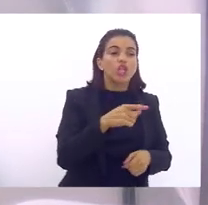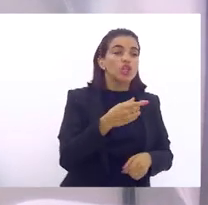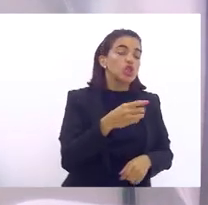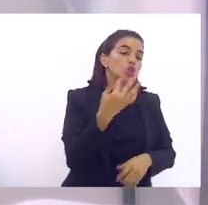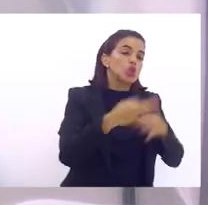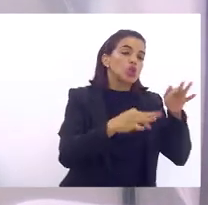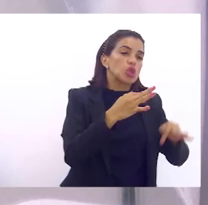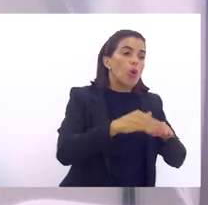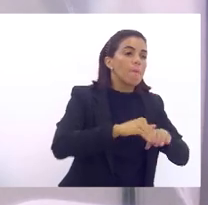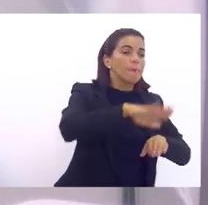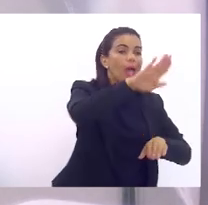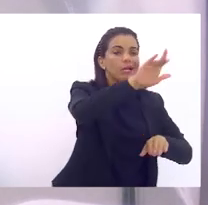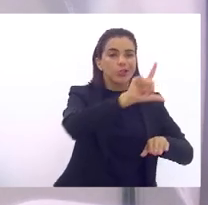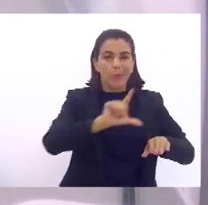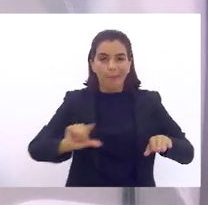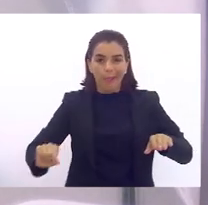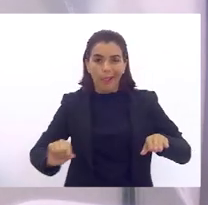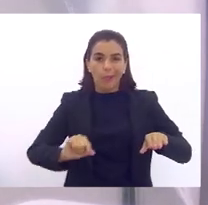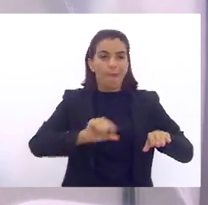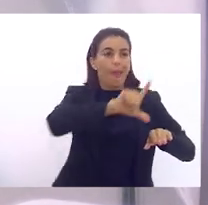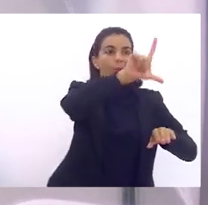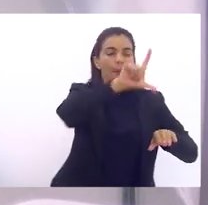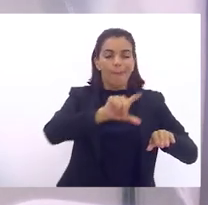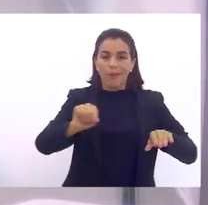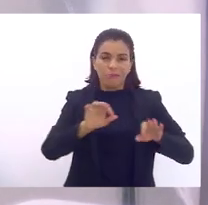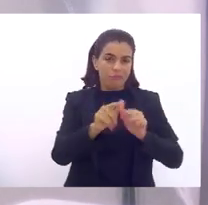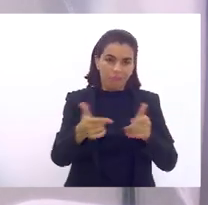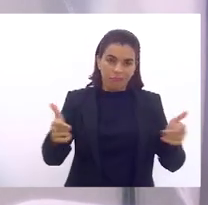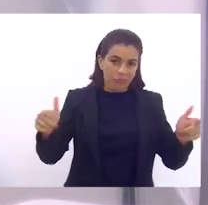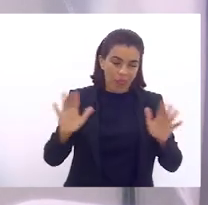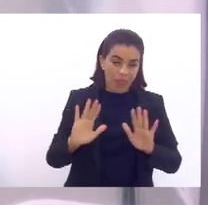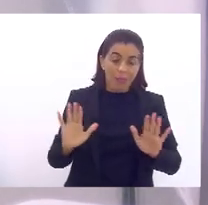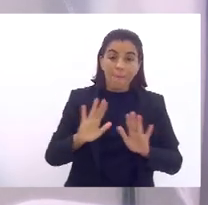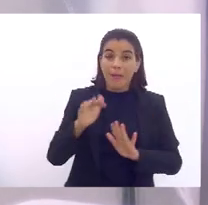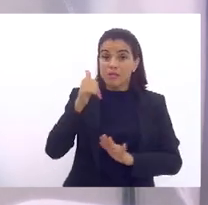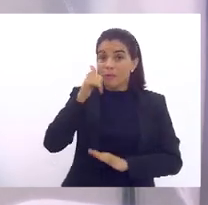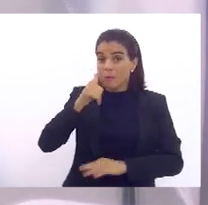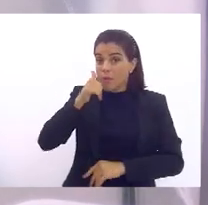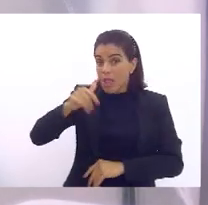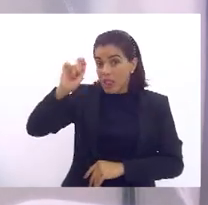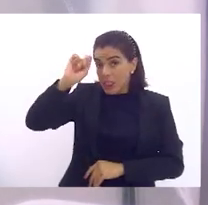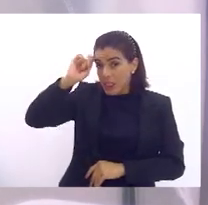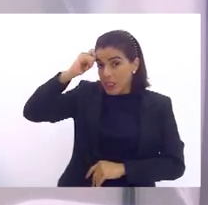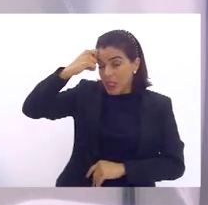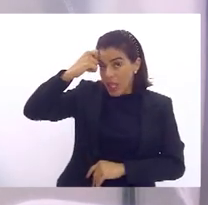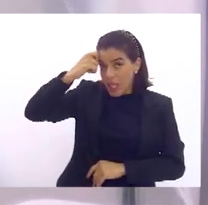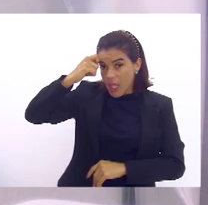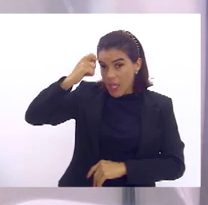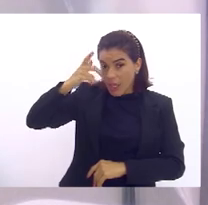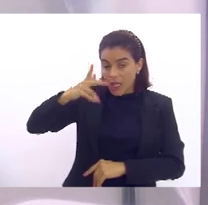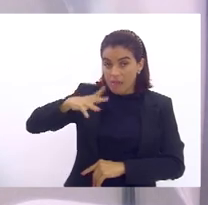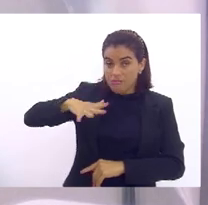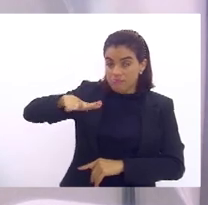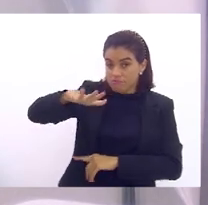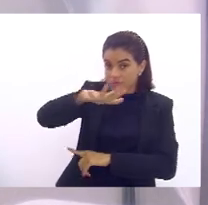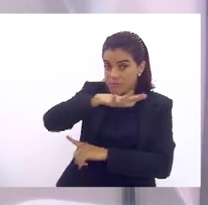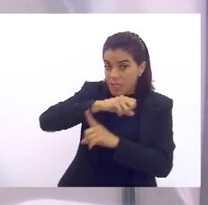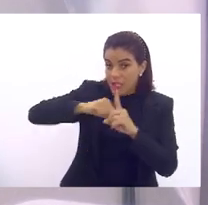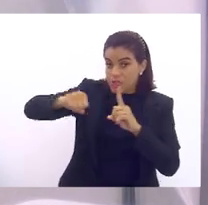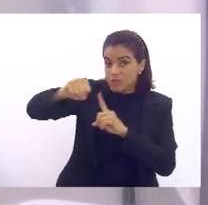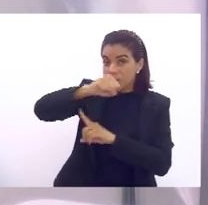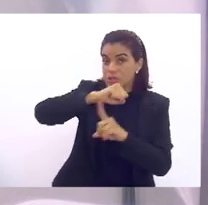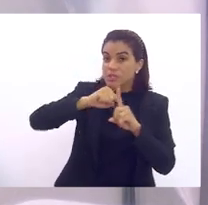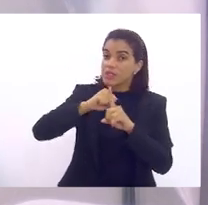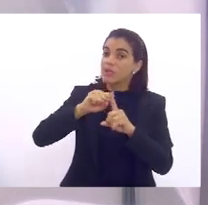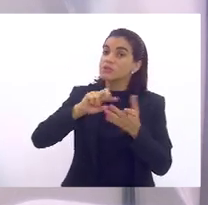mas é a gente compreender eh que ser uma mulher negra na nossa sociedade é um fator de